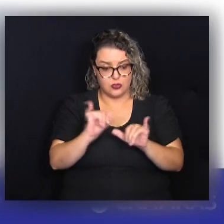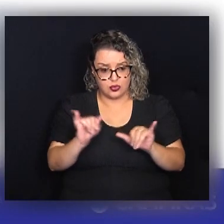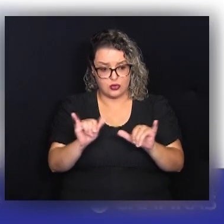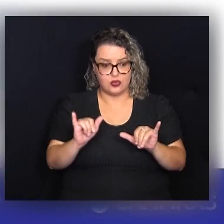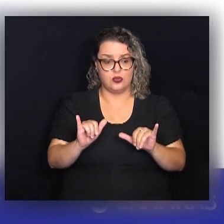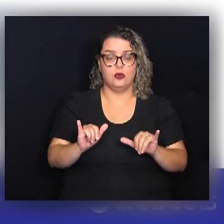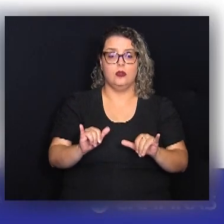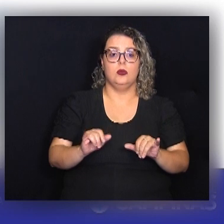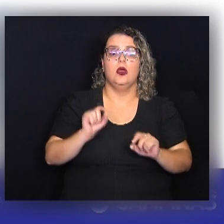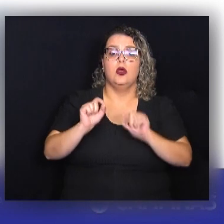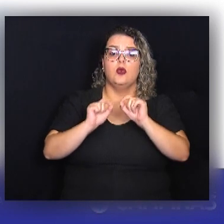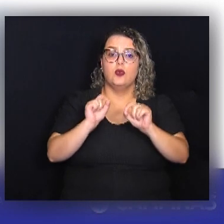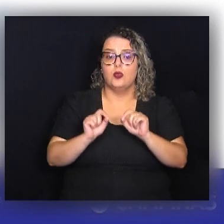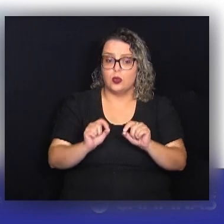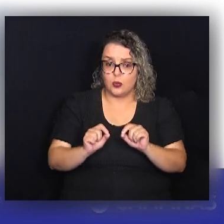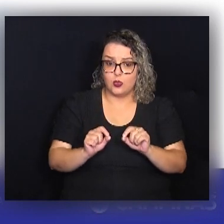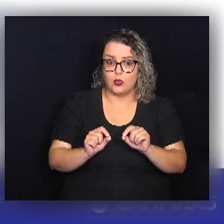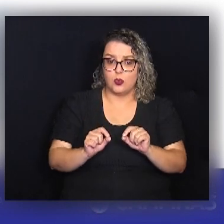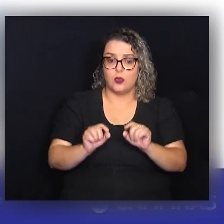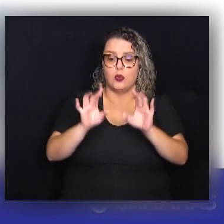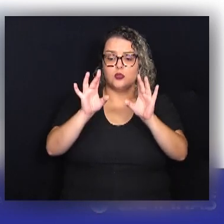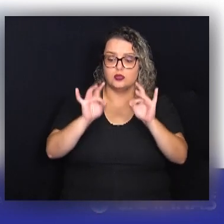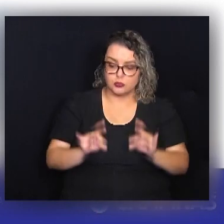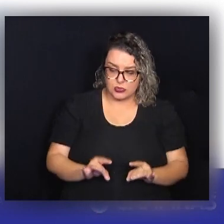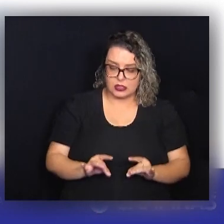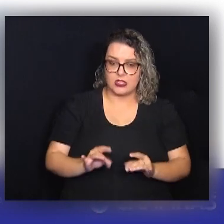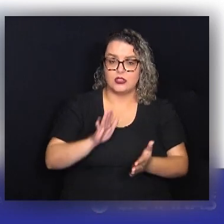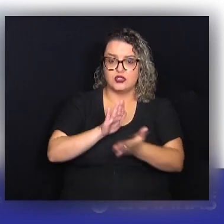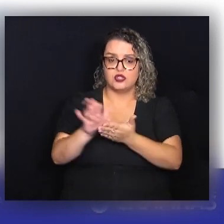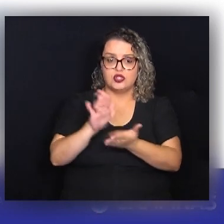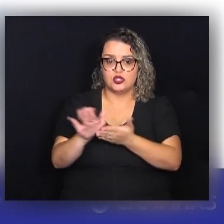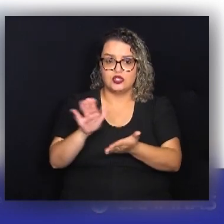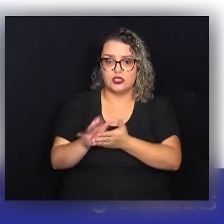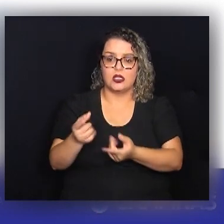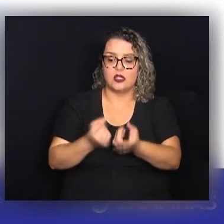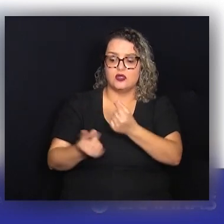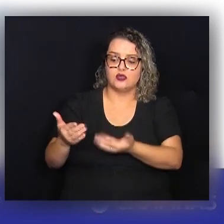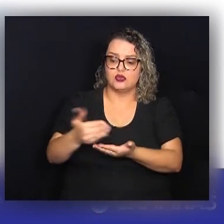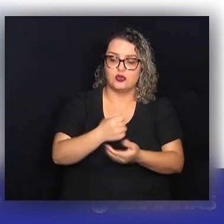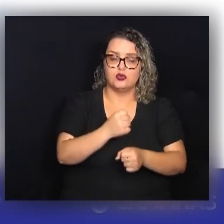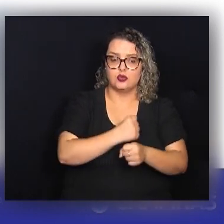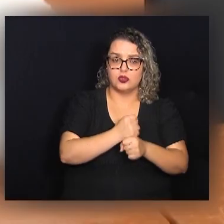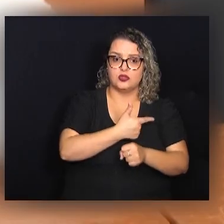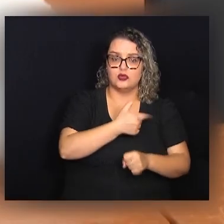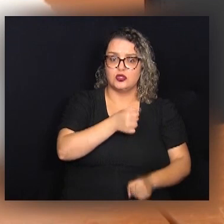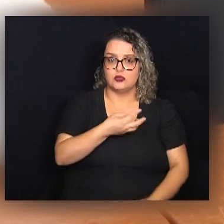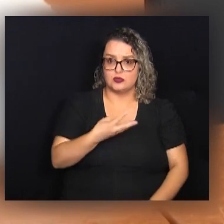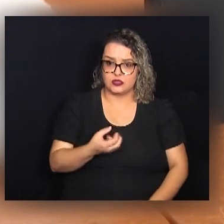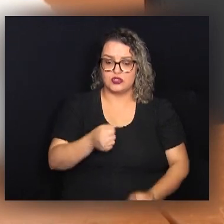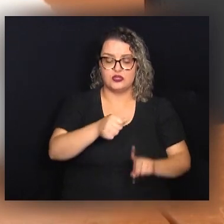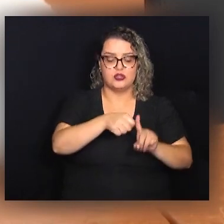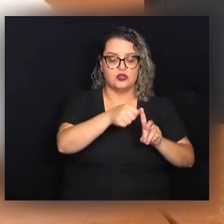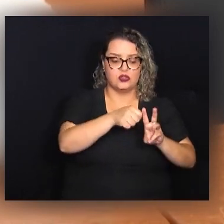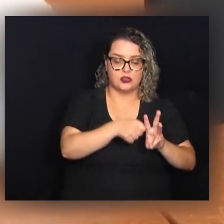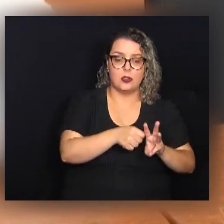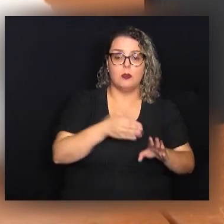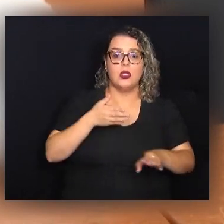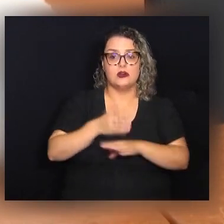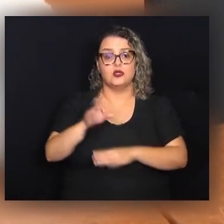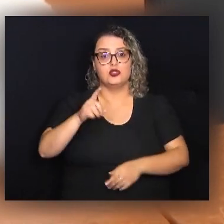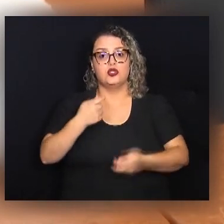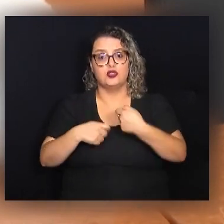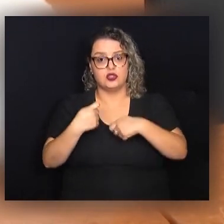arrecadados com as multas de trânsito aqui em Campinas. Veja na reportagem. A 31ª audiência